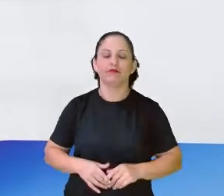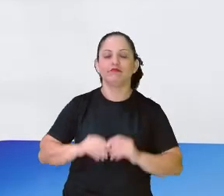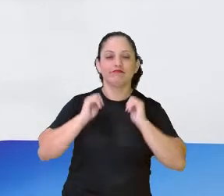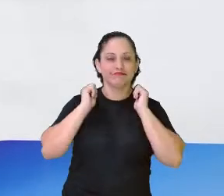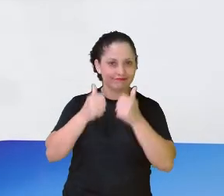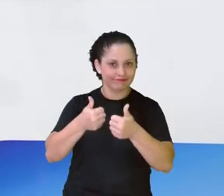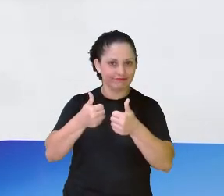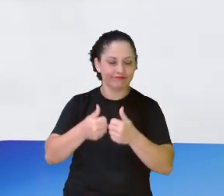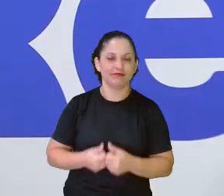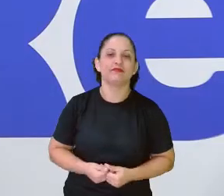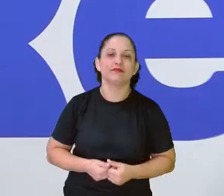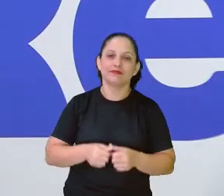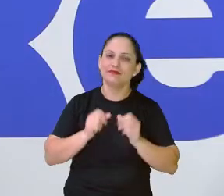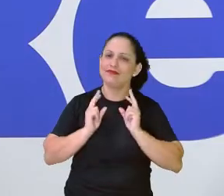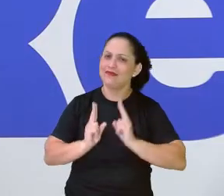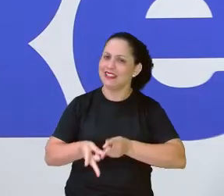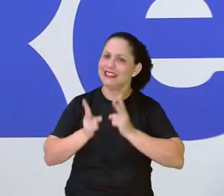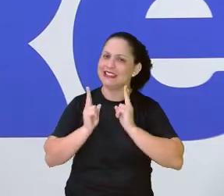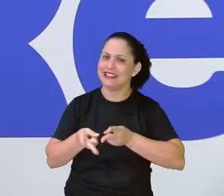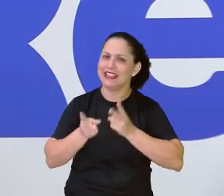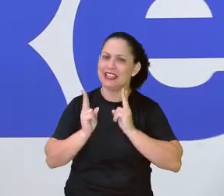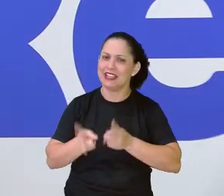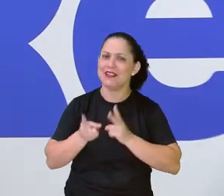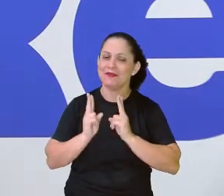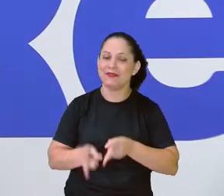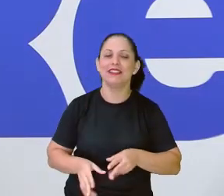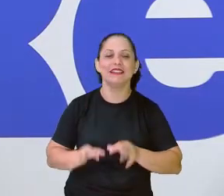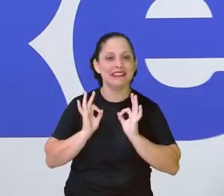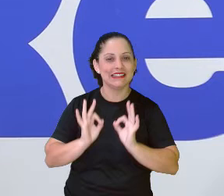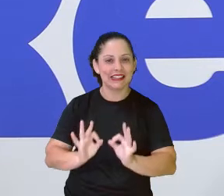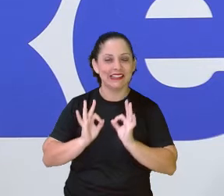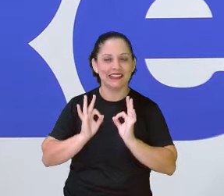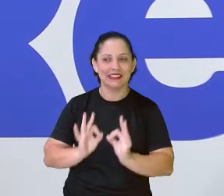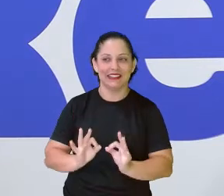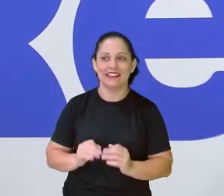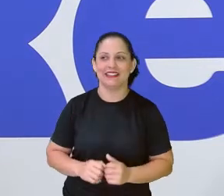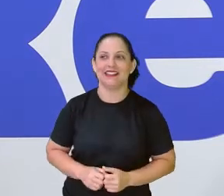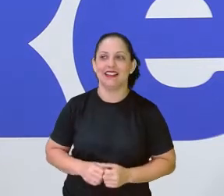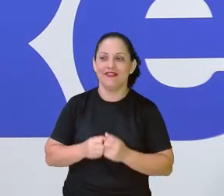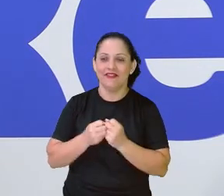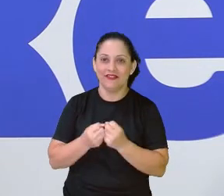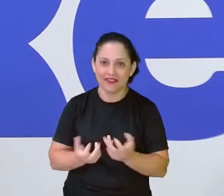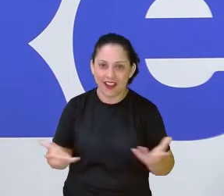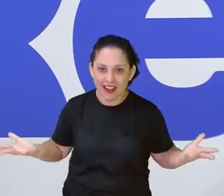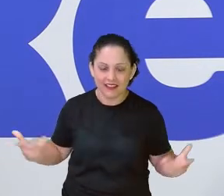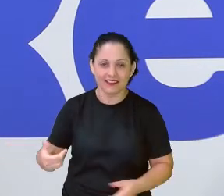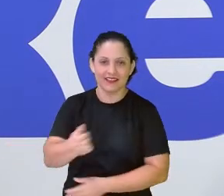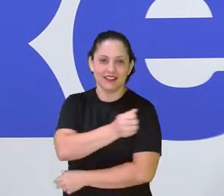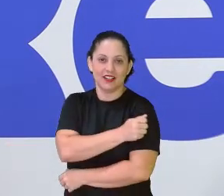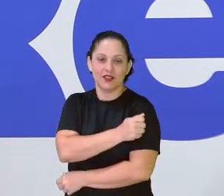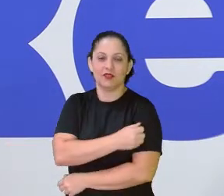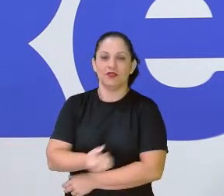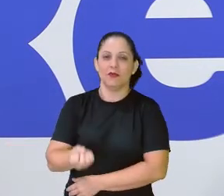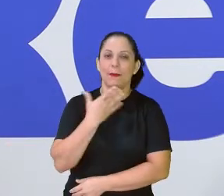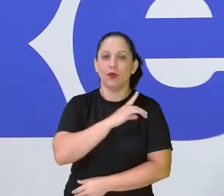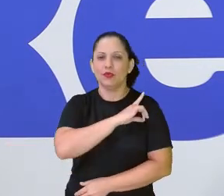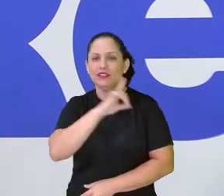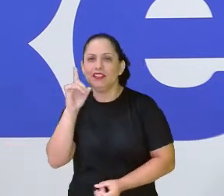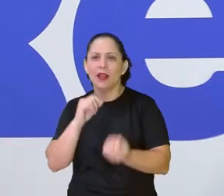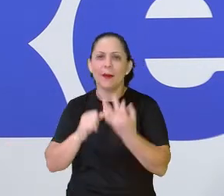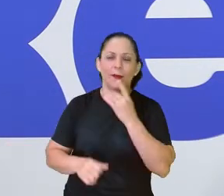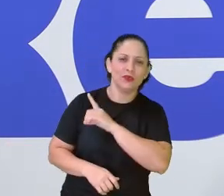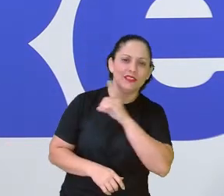certa? Como sempre, ela tem aquela previsão e sempre acerta. Muita gente dando bom dia aqui, Janiele,